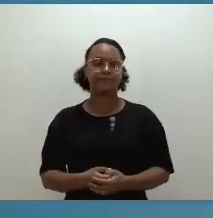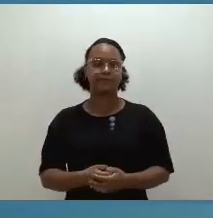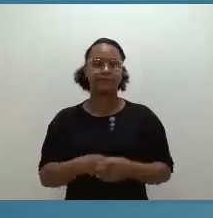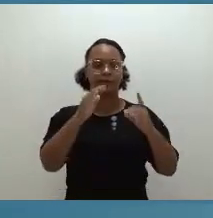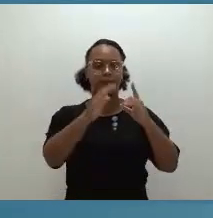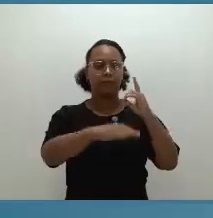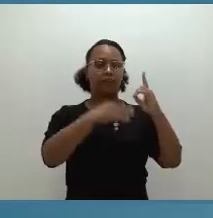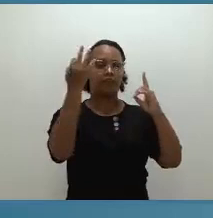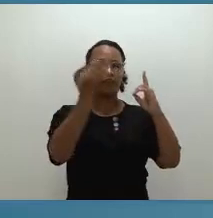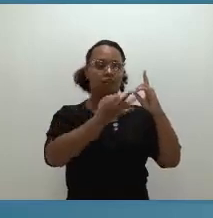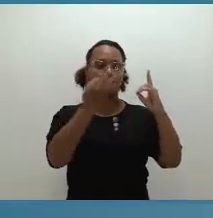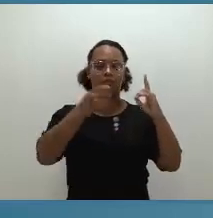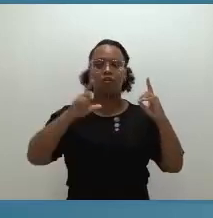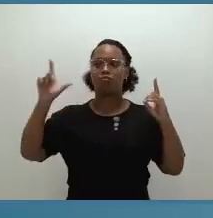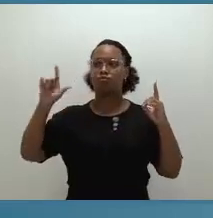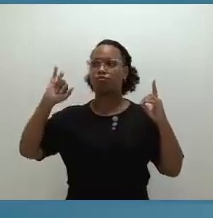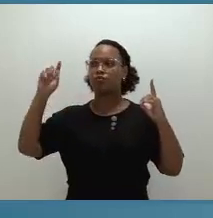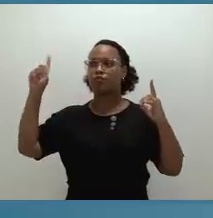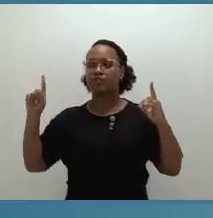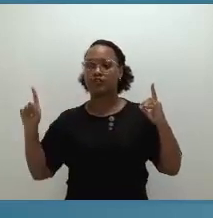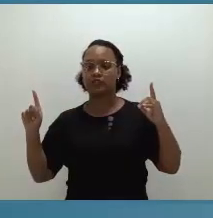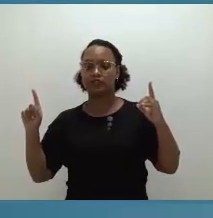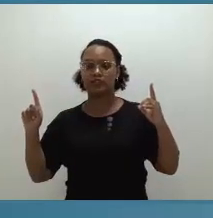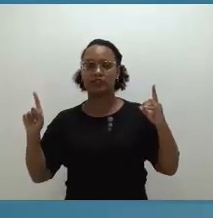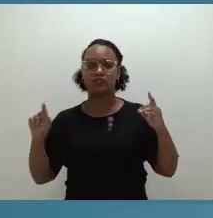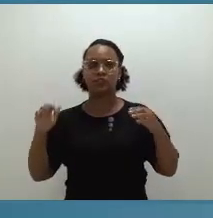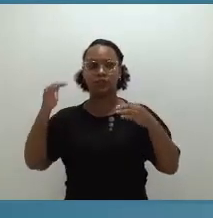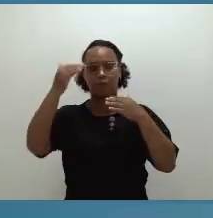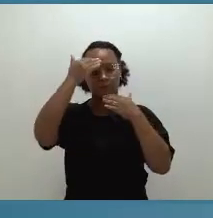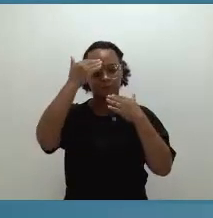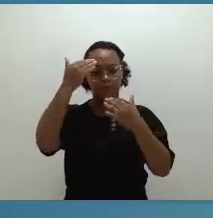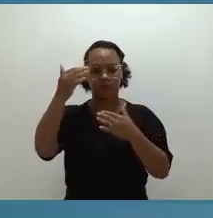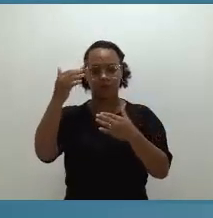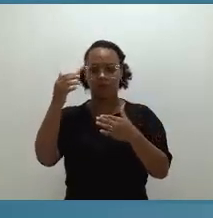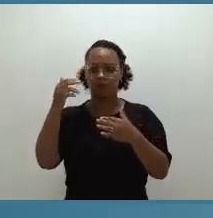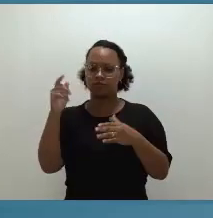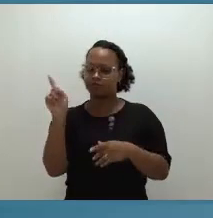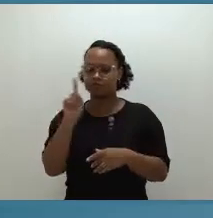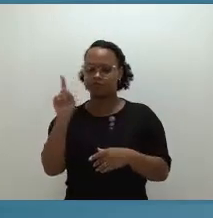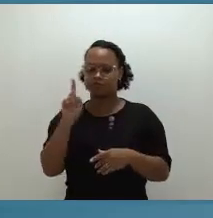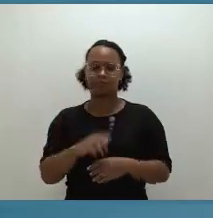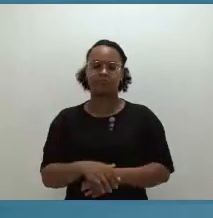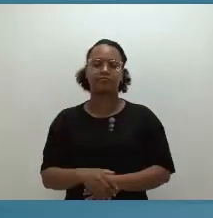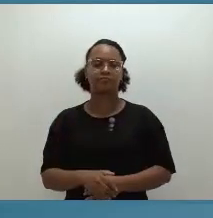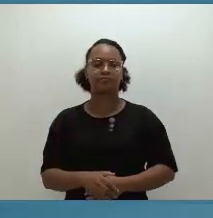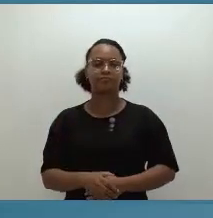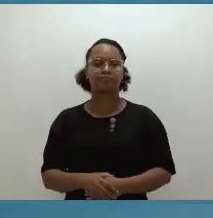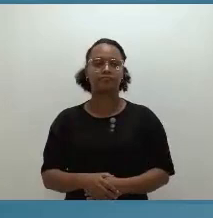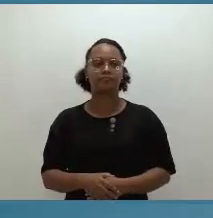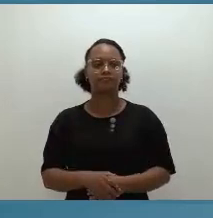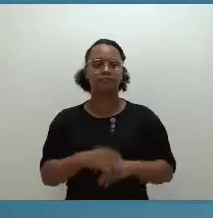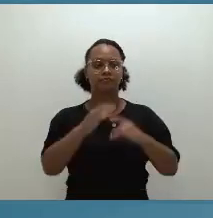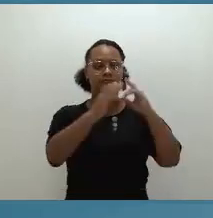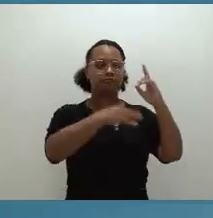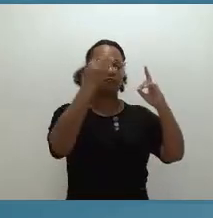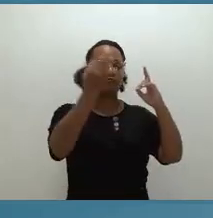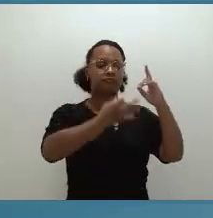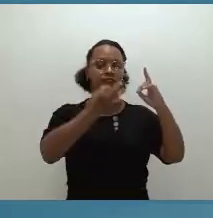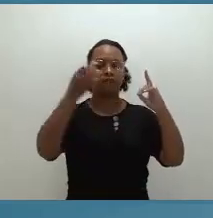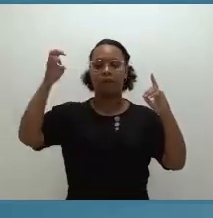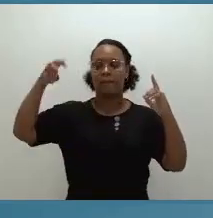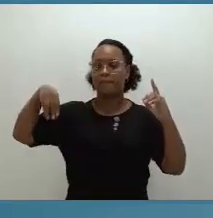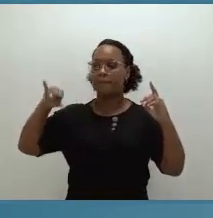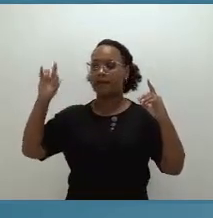Desembargador Luiz Gonzaga da Costa Neto. Obrigado, presidente. Obrigado. Desembargador Maírton